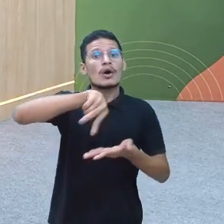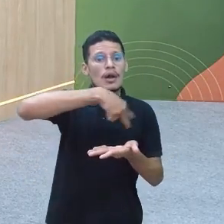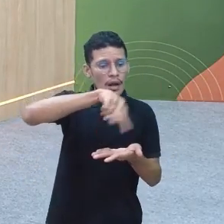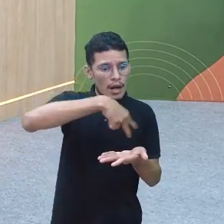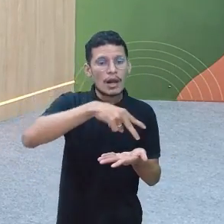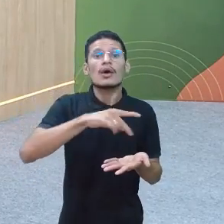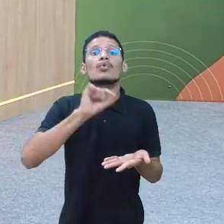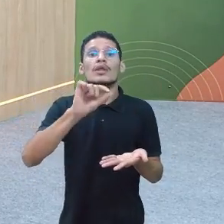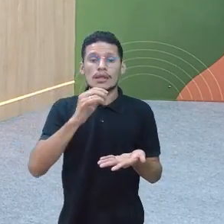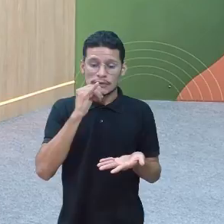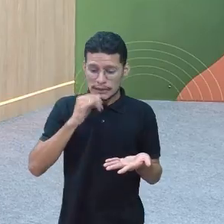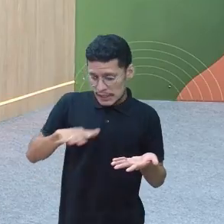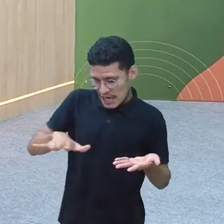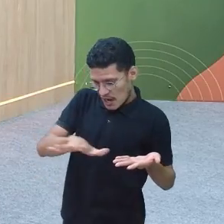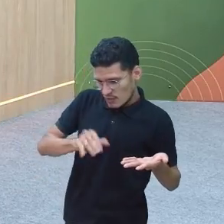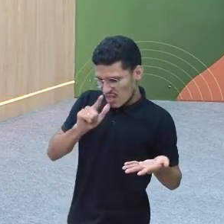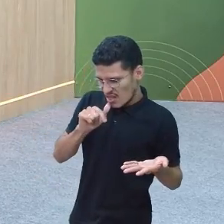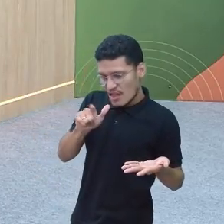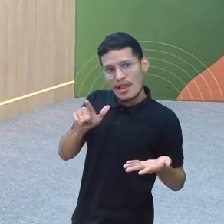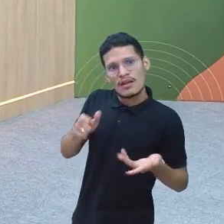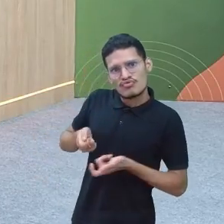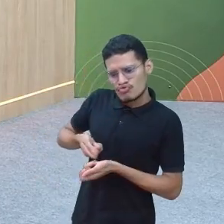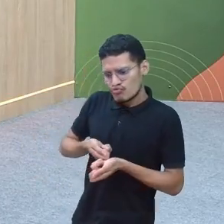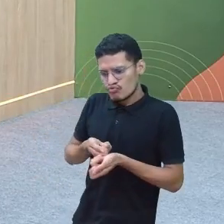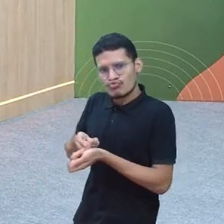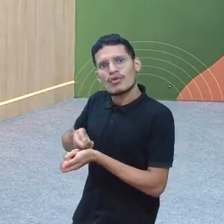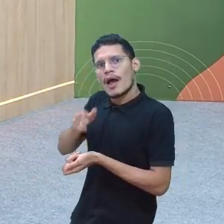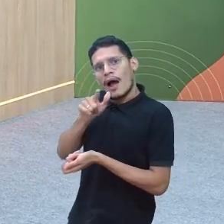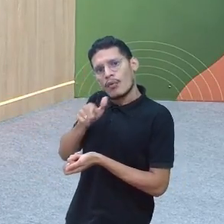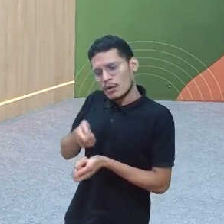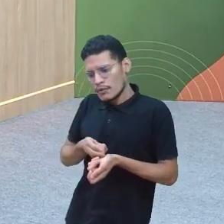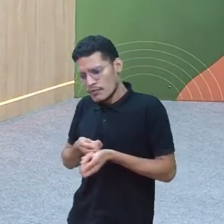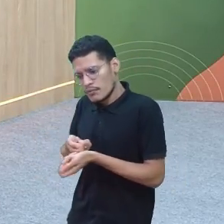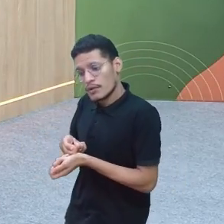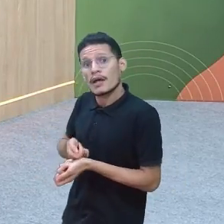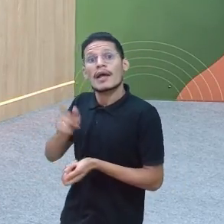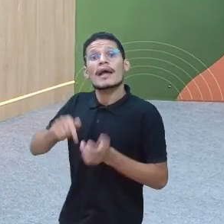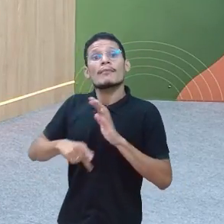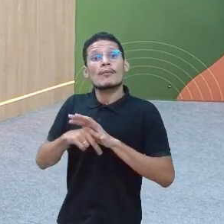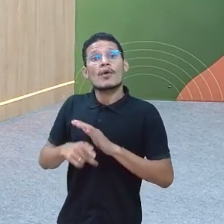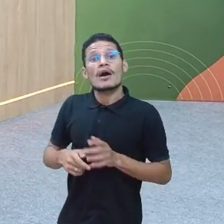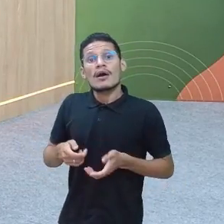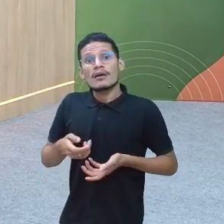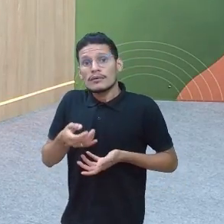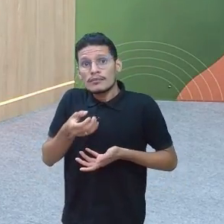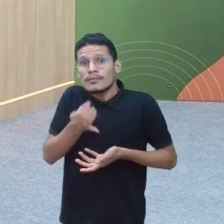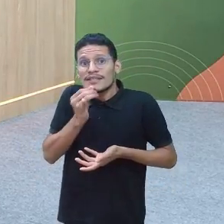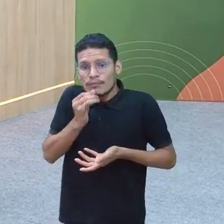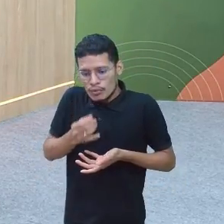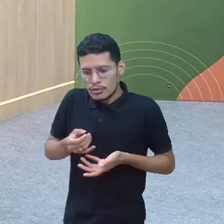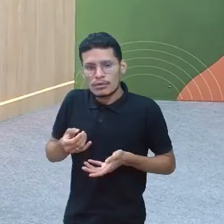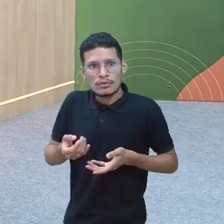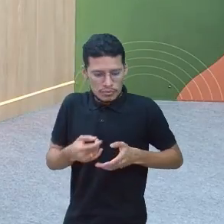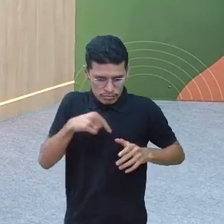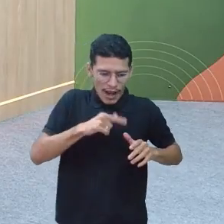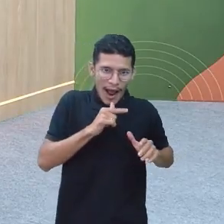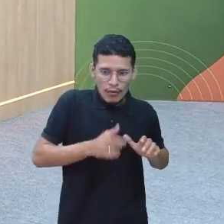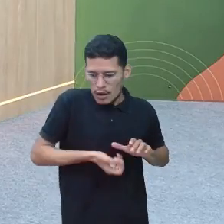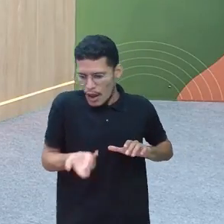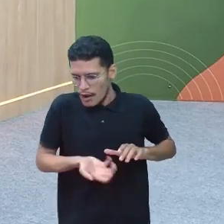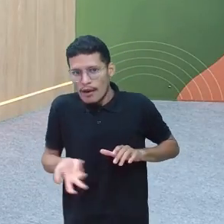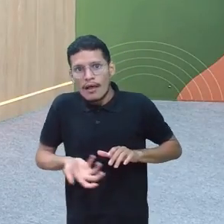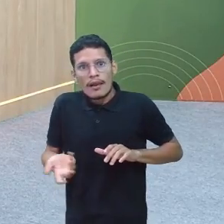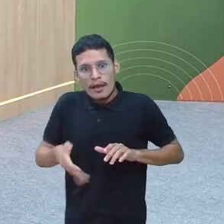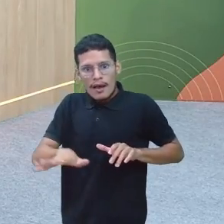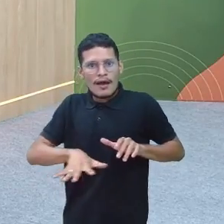o terreno, as nossas mães e nossas avós chamavam de aguar o terreno, né? Vamos aguar o terreno. E